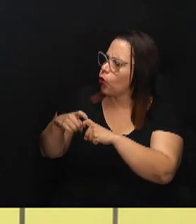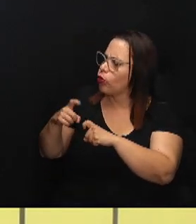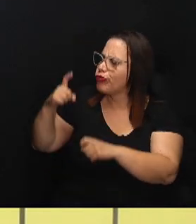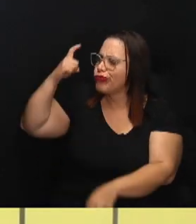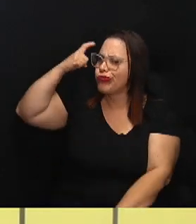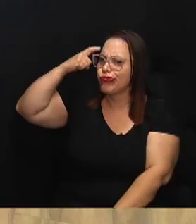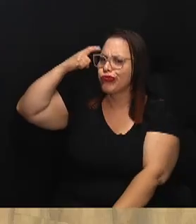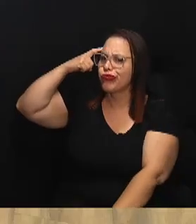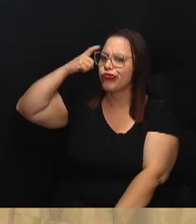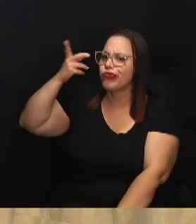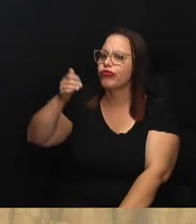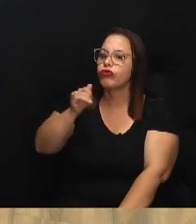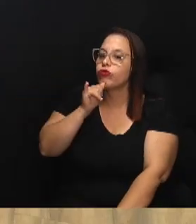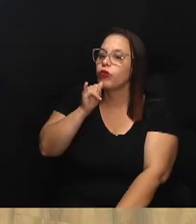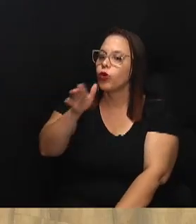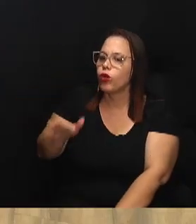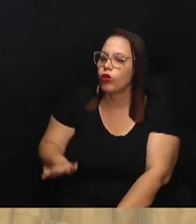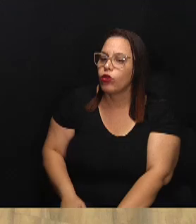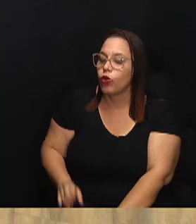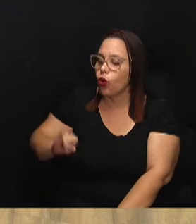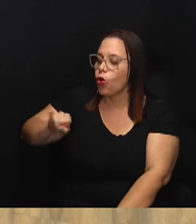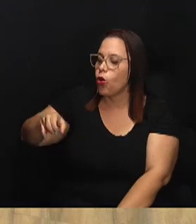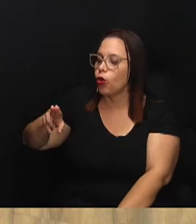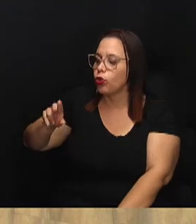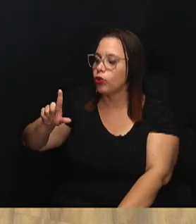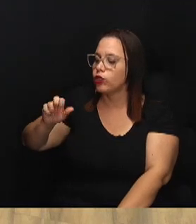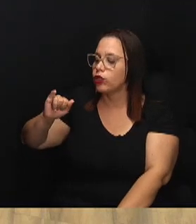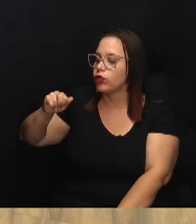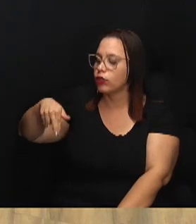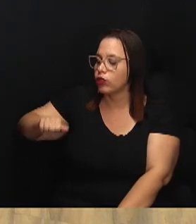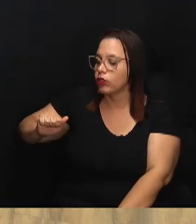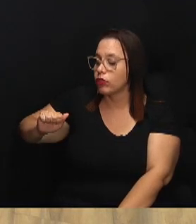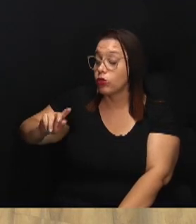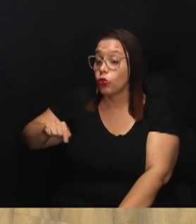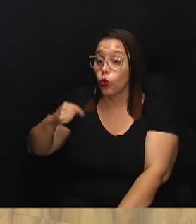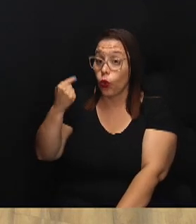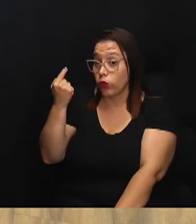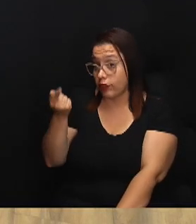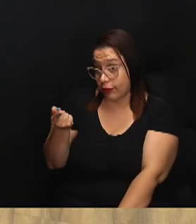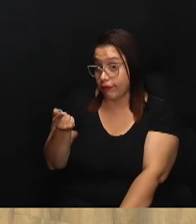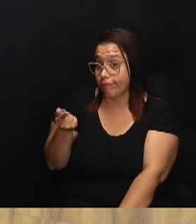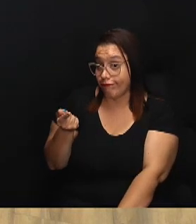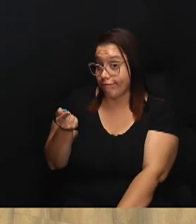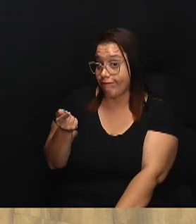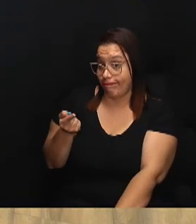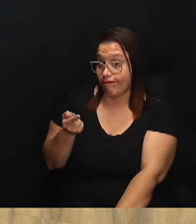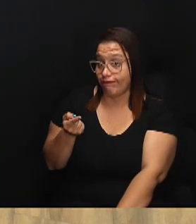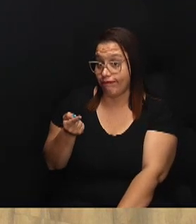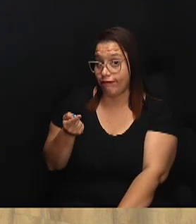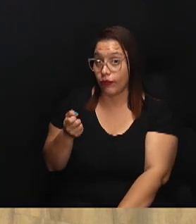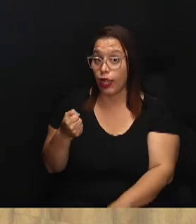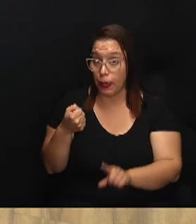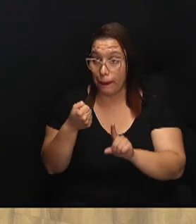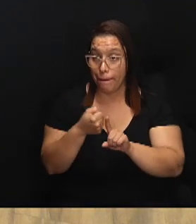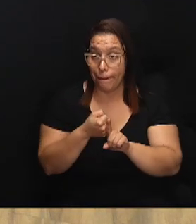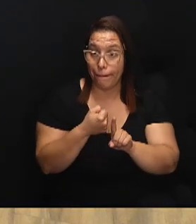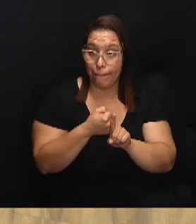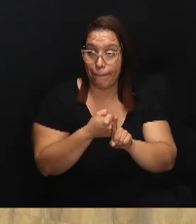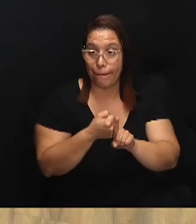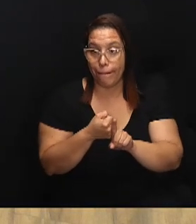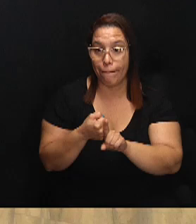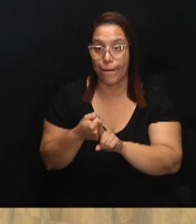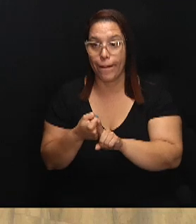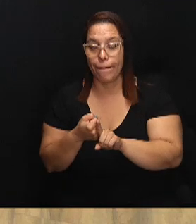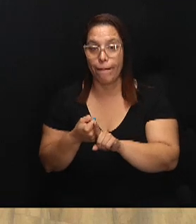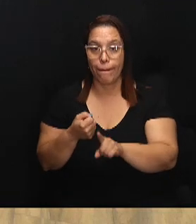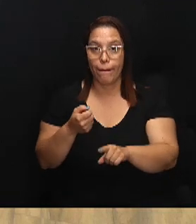no caso, por exemplo, da Juliana, mas outros, digamos que impactos, né? A gente está falando aqui